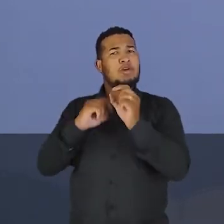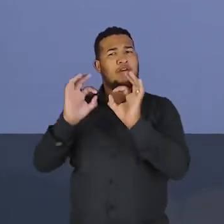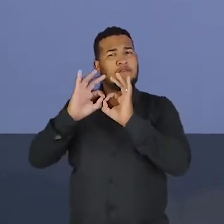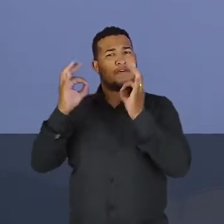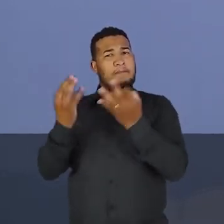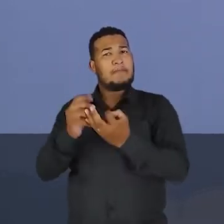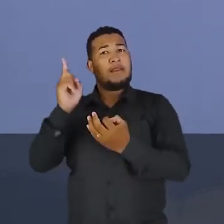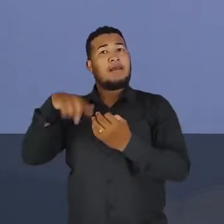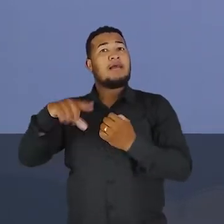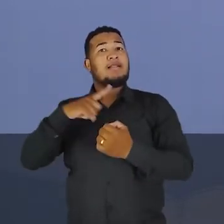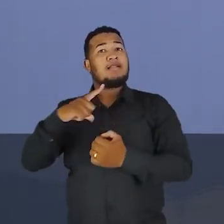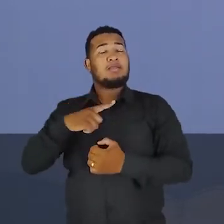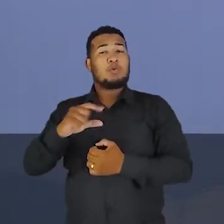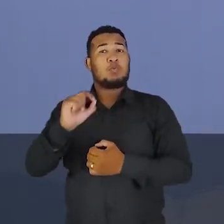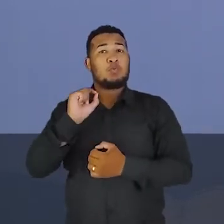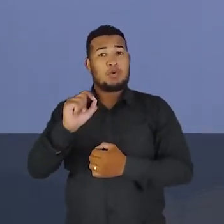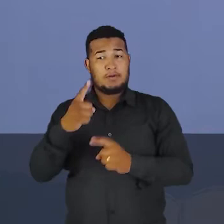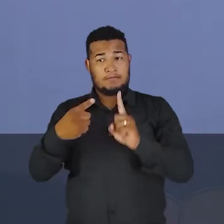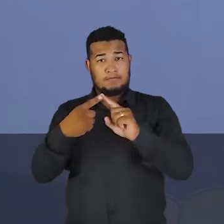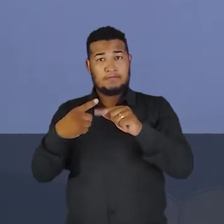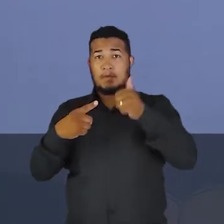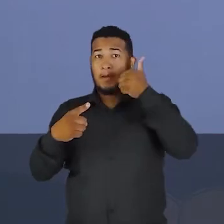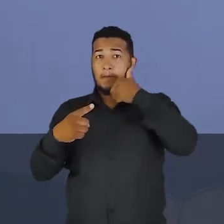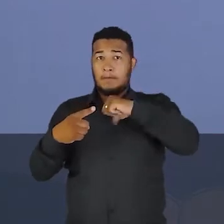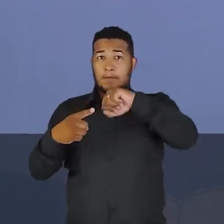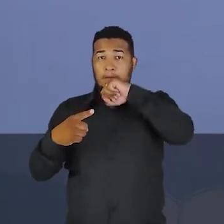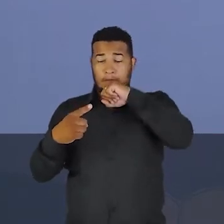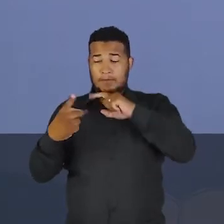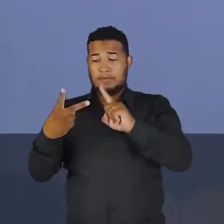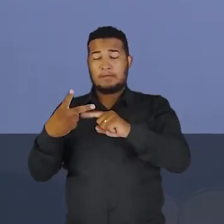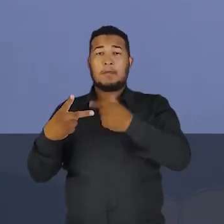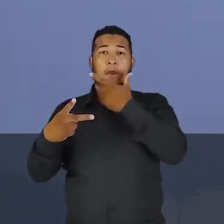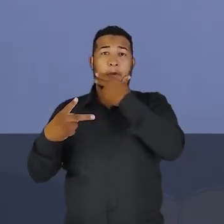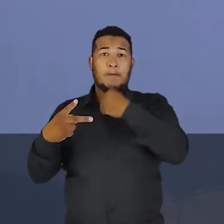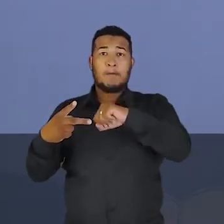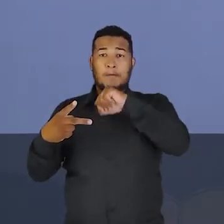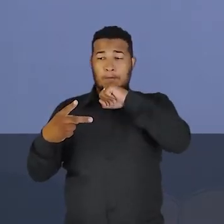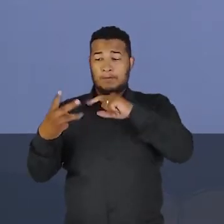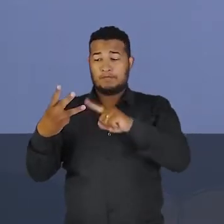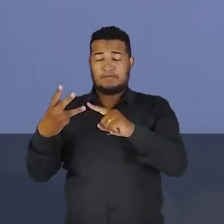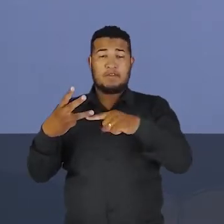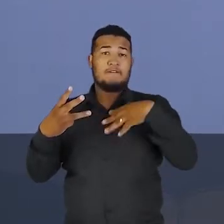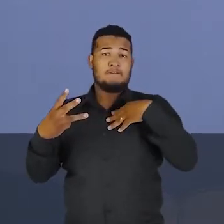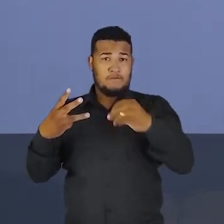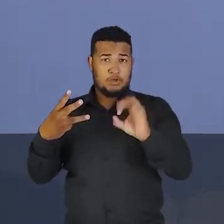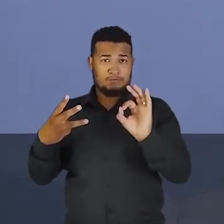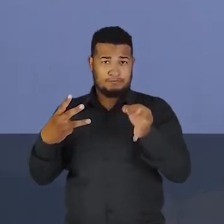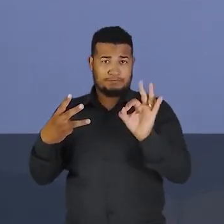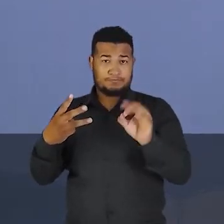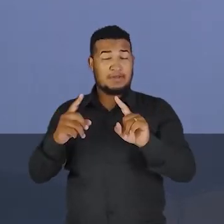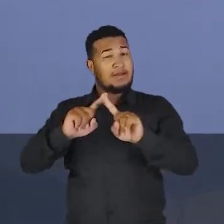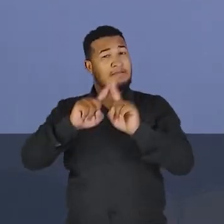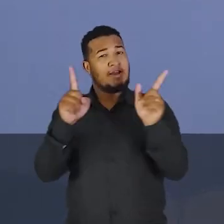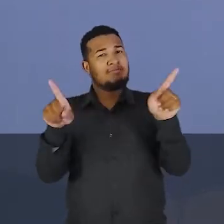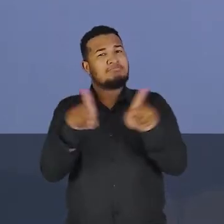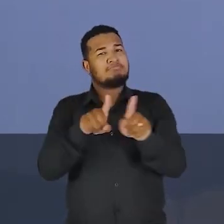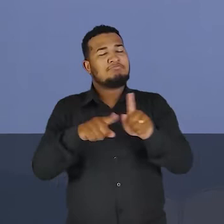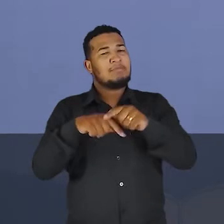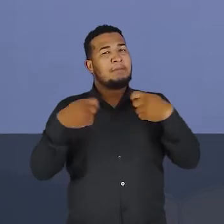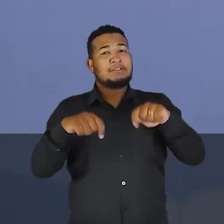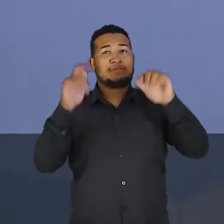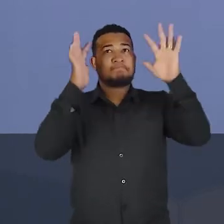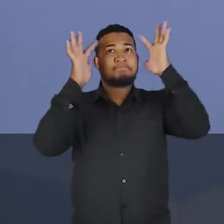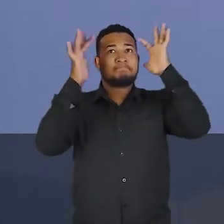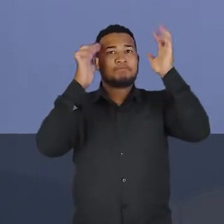família ela é composta por pai, mãe e filhos. No entanto, é necessário nós refletirmos